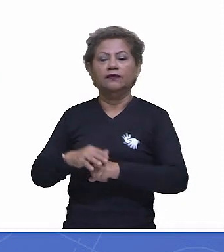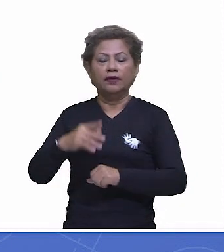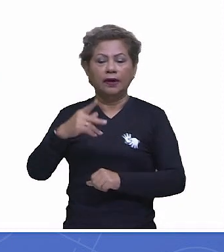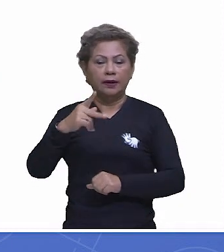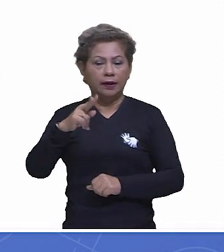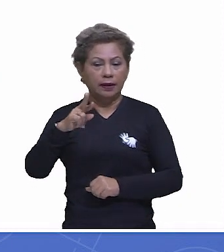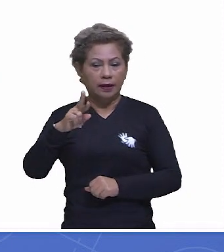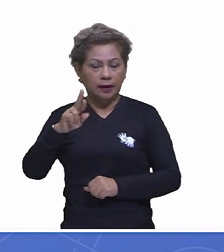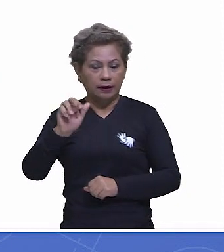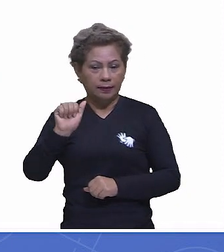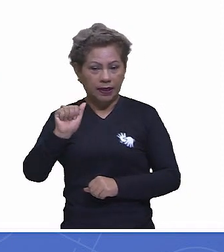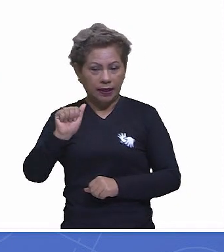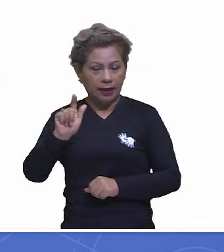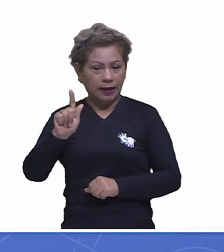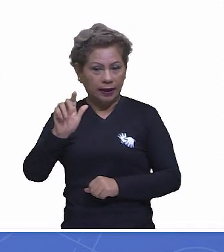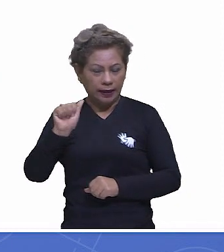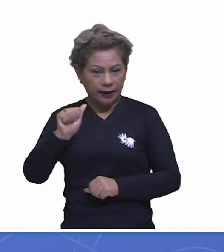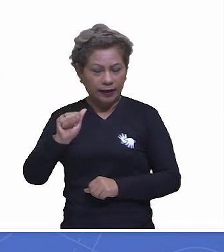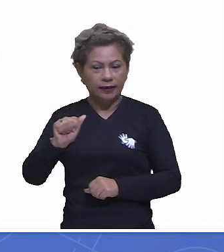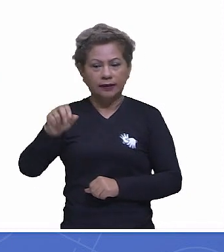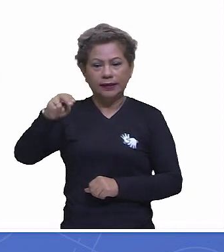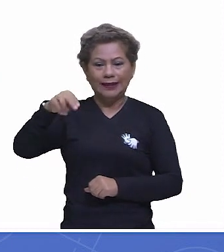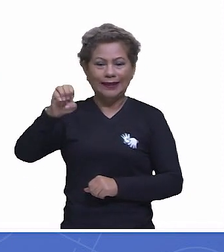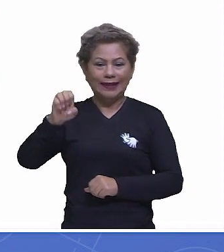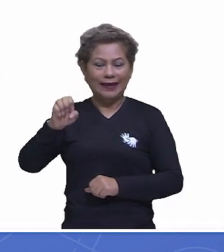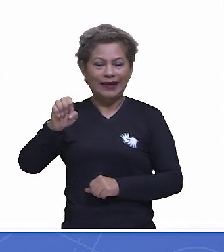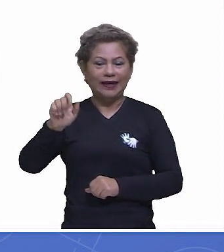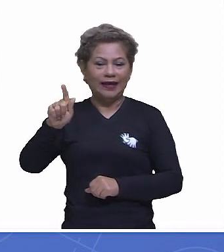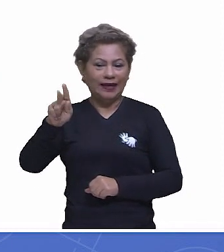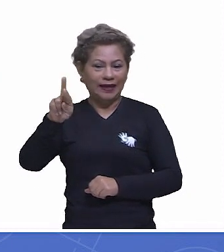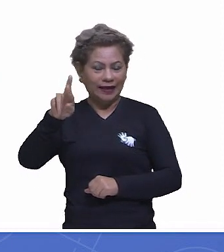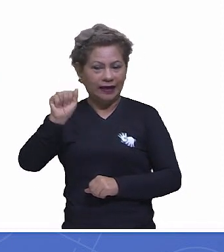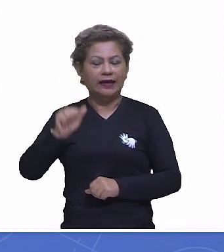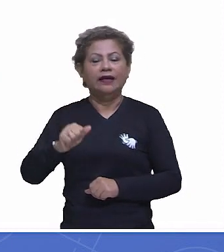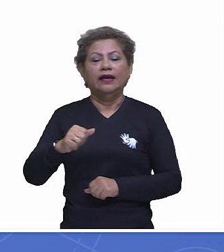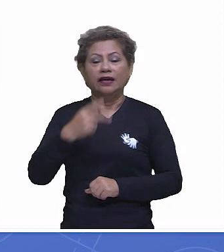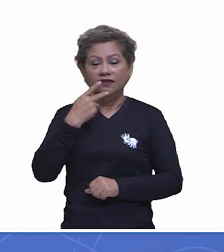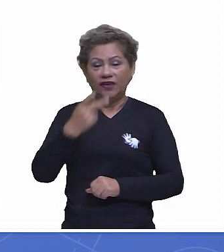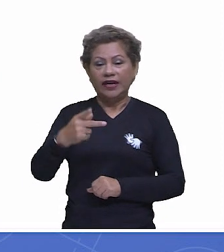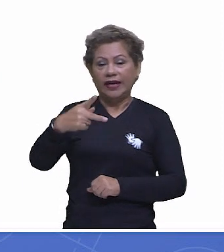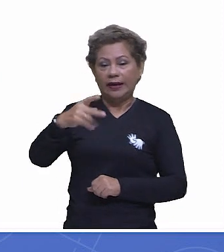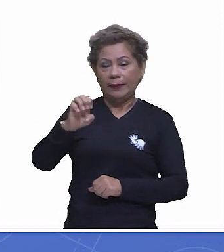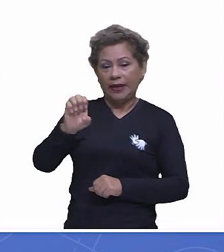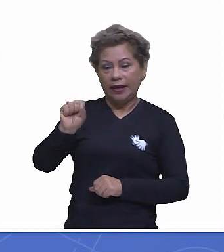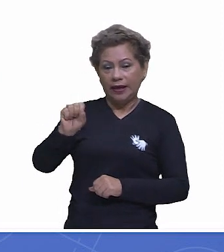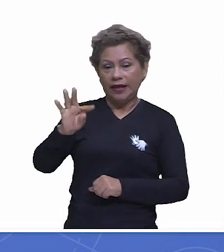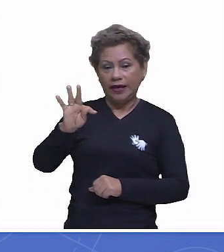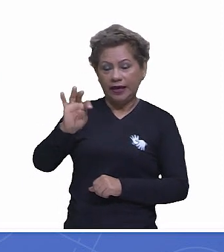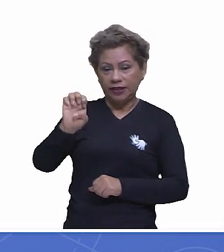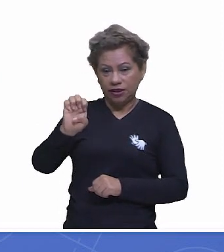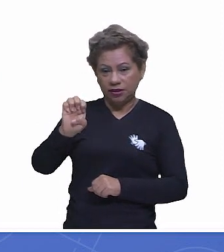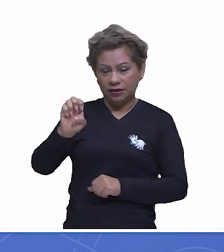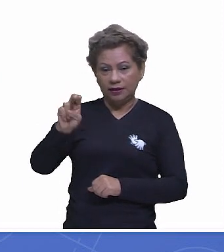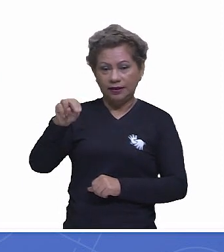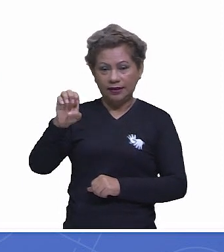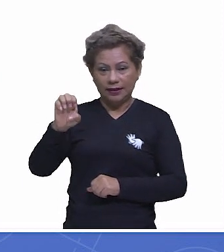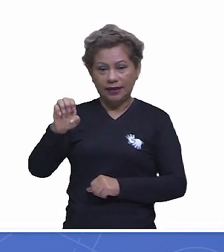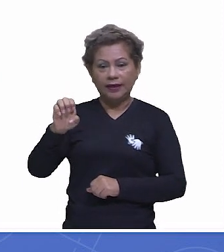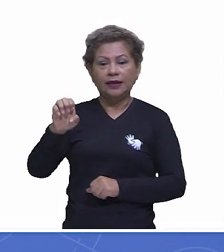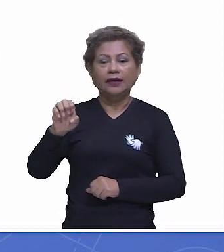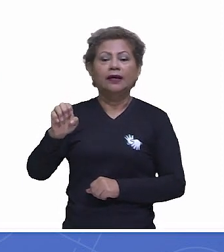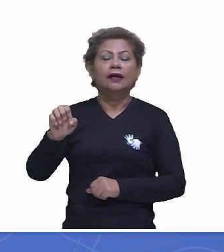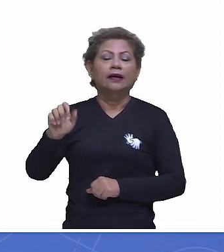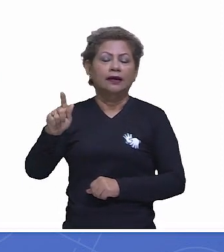esse surto, né, a palavra outbreak significa surto de praga, né, da peste negra, bateu, né, varreu a